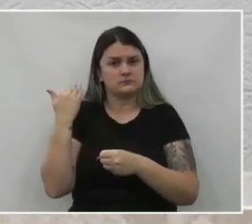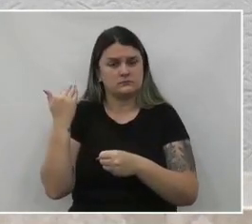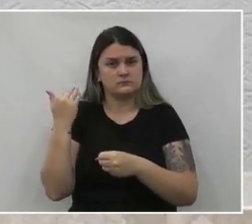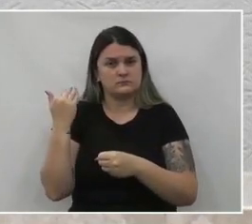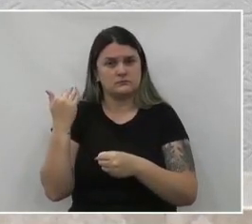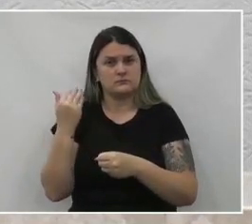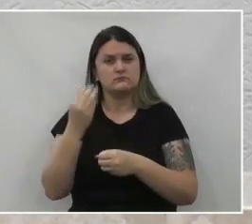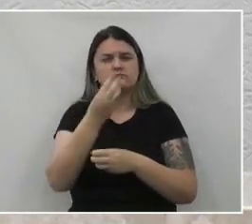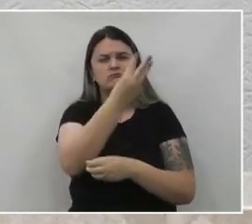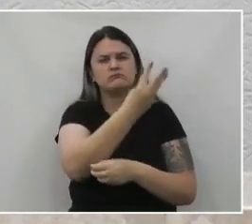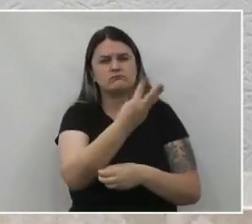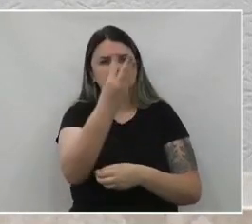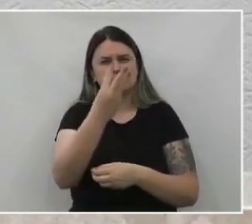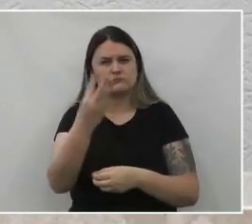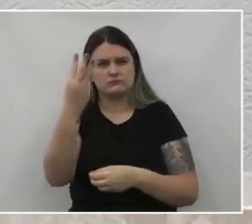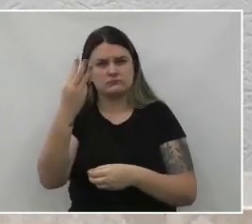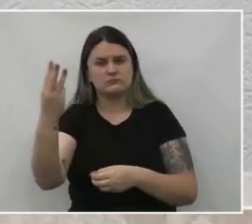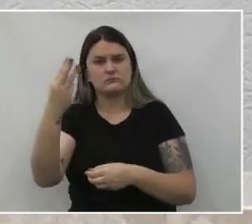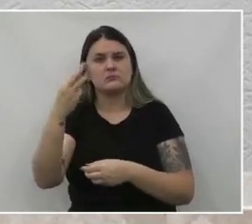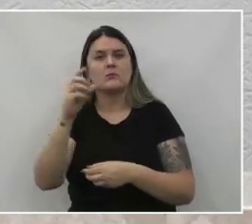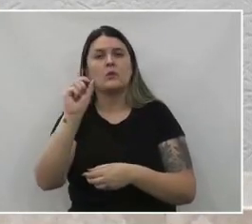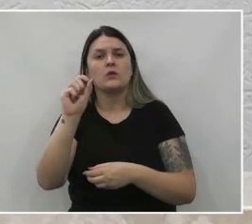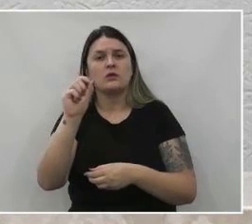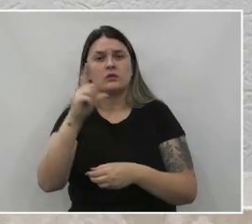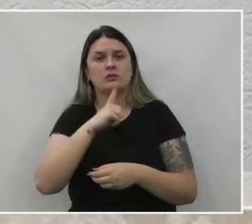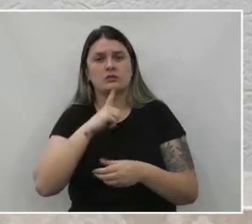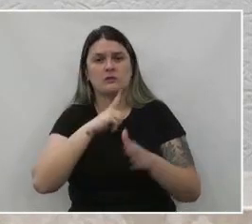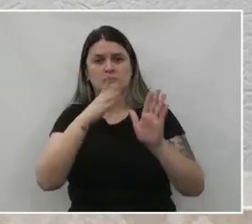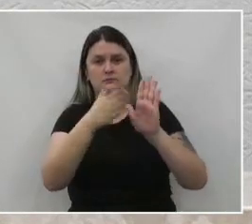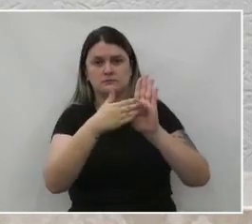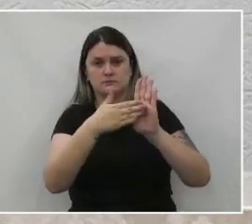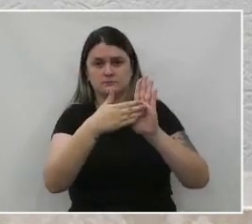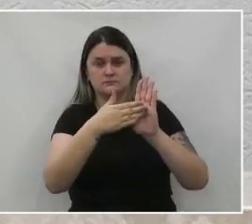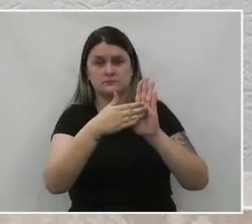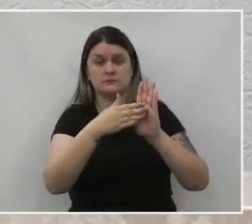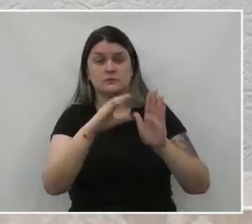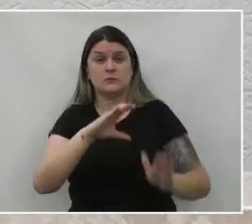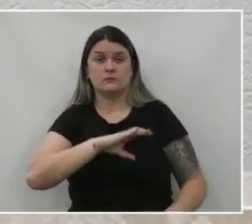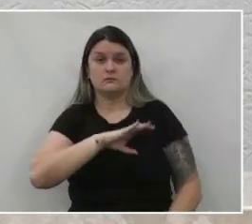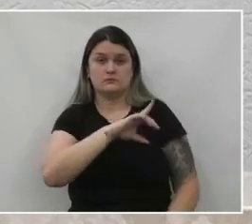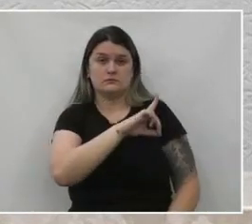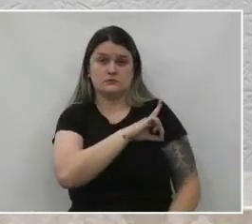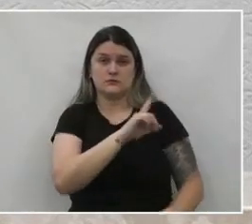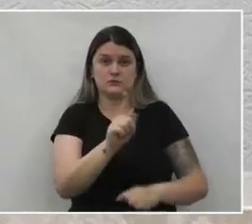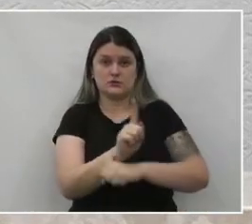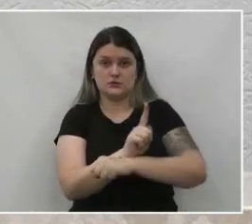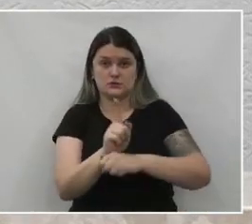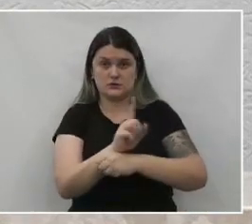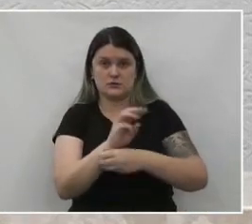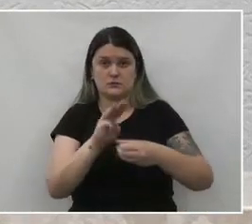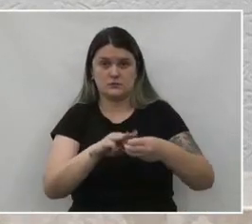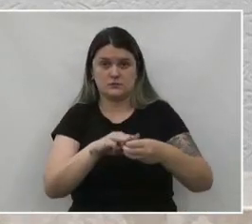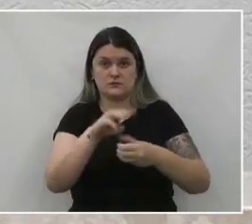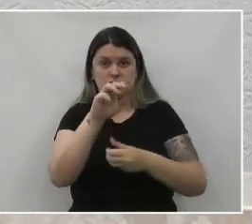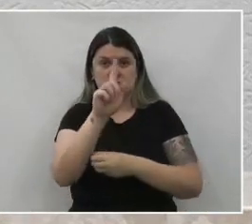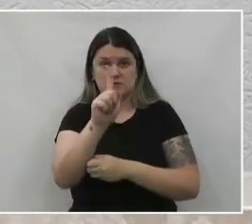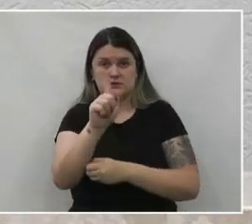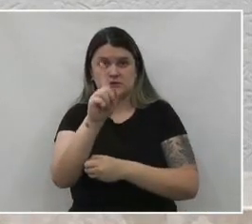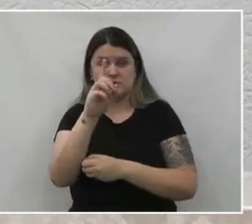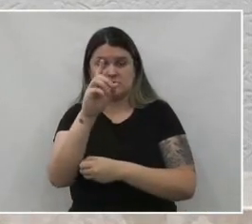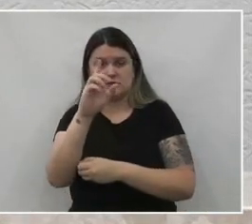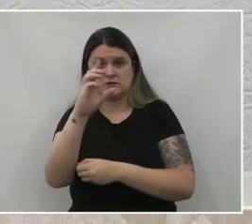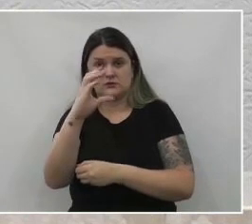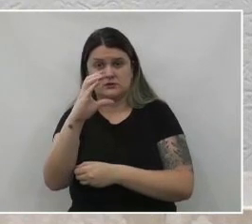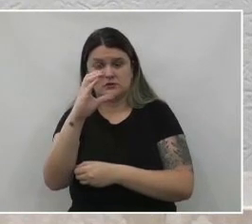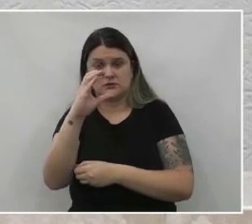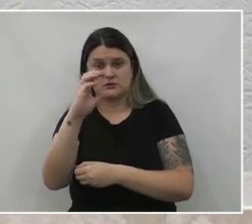do portal de relatórios deste tribunal, são as seguintes: a Coordenadoria de Gestão Municipal, CGM, por meio da Instrução